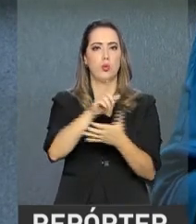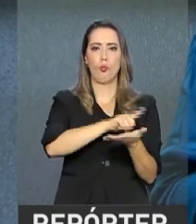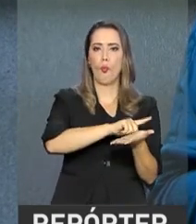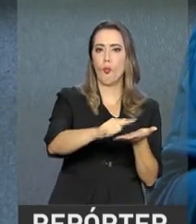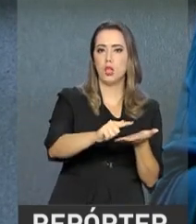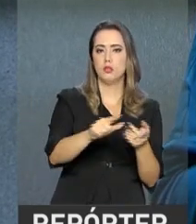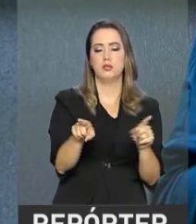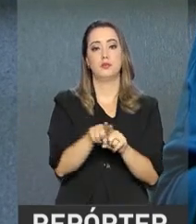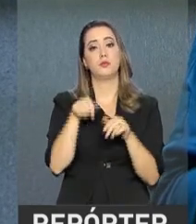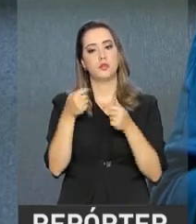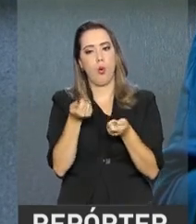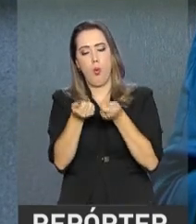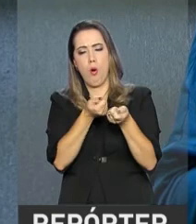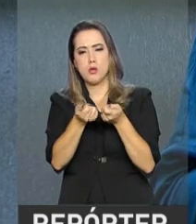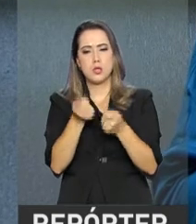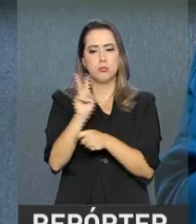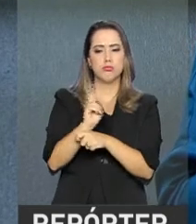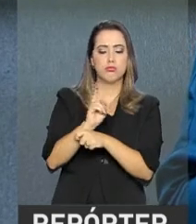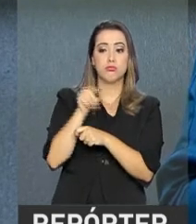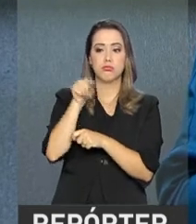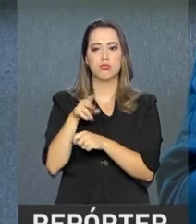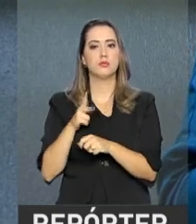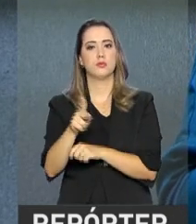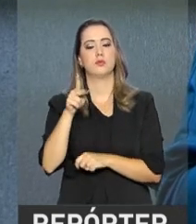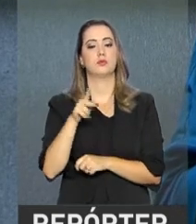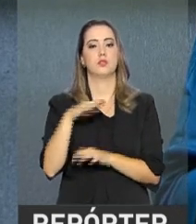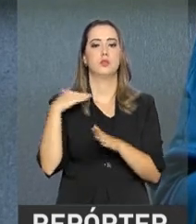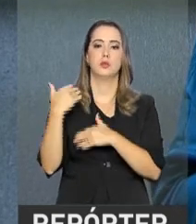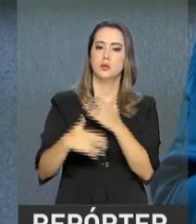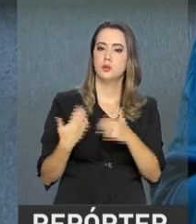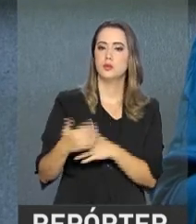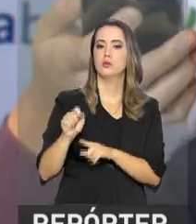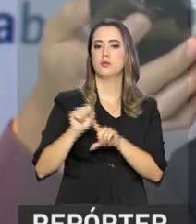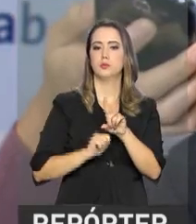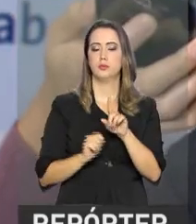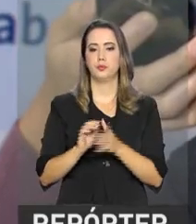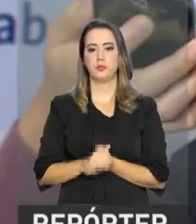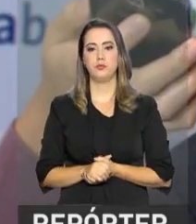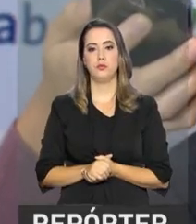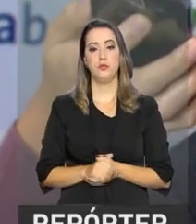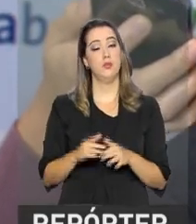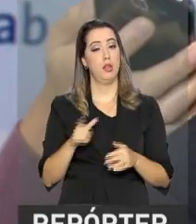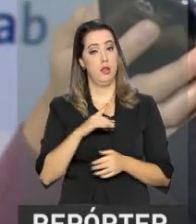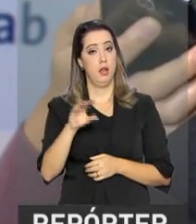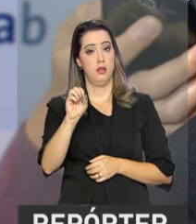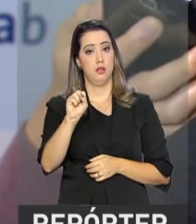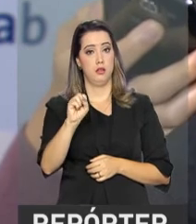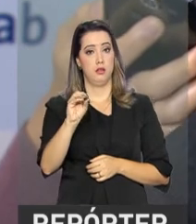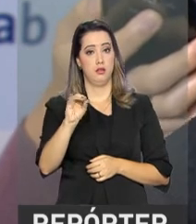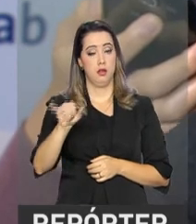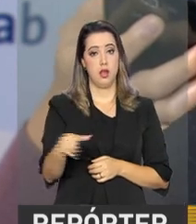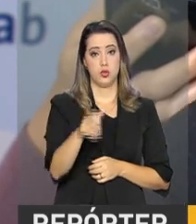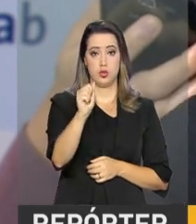por isso o monitoramento será intensa e constante durante todo este mês a soja eo milho estão na